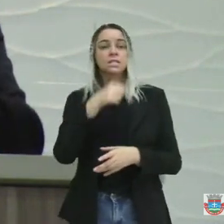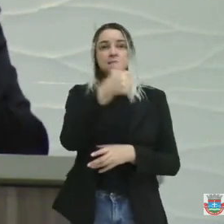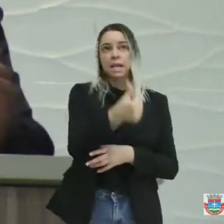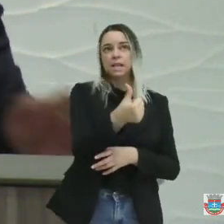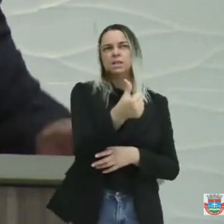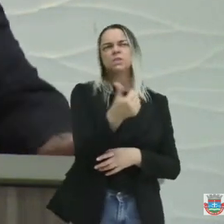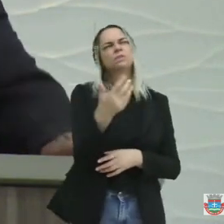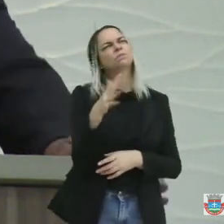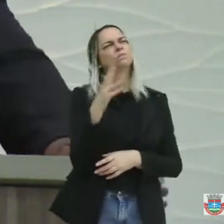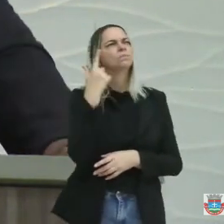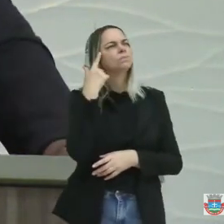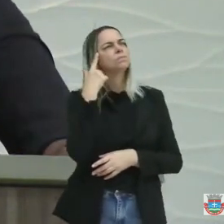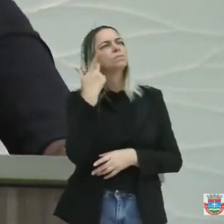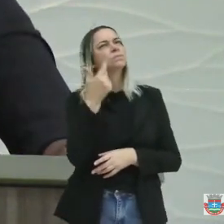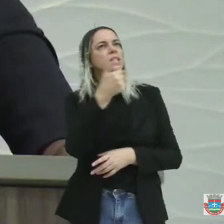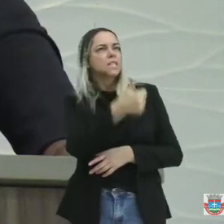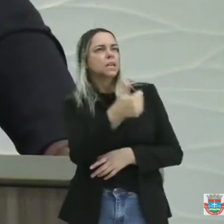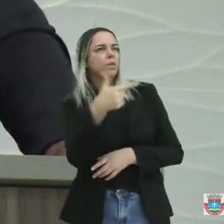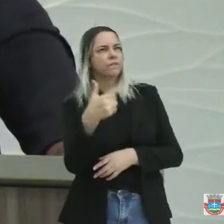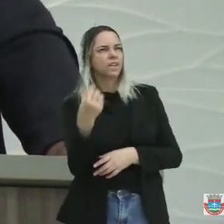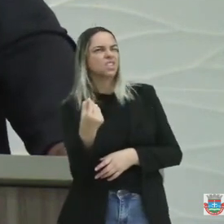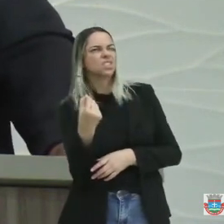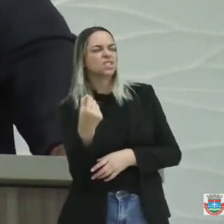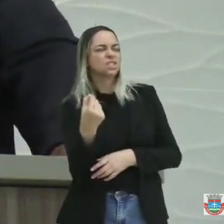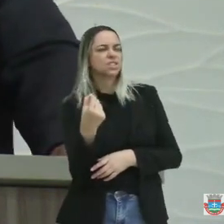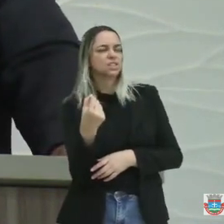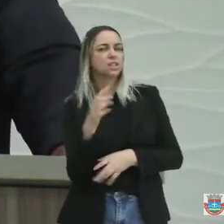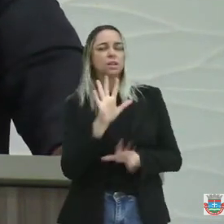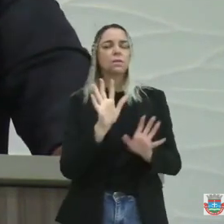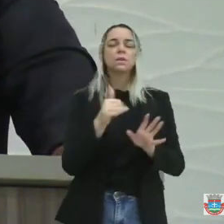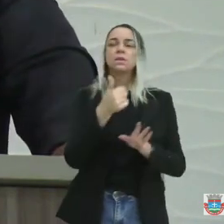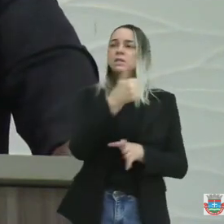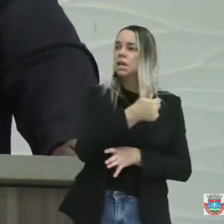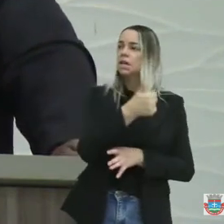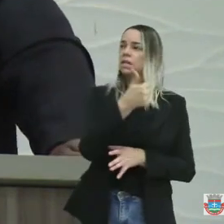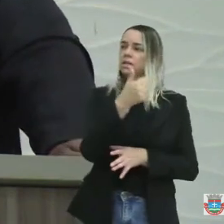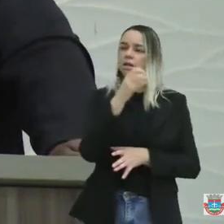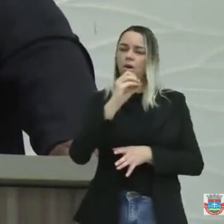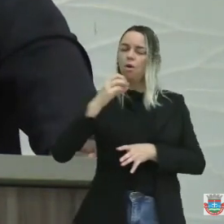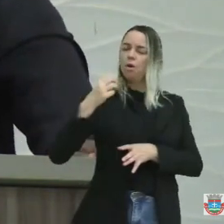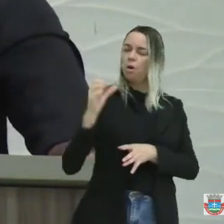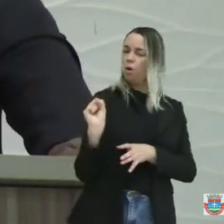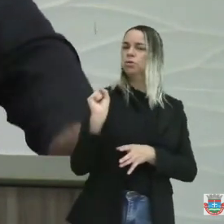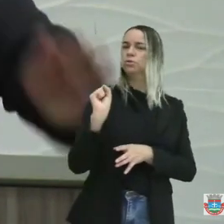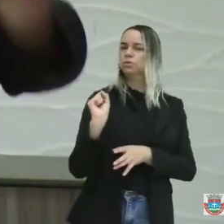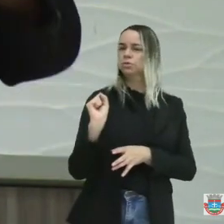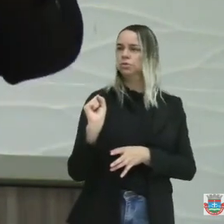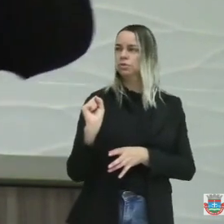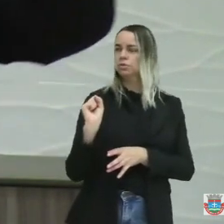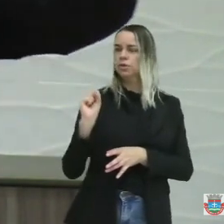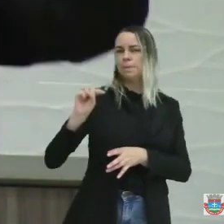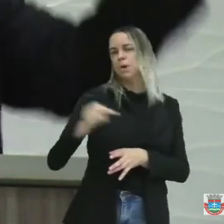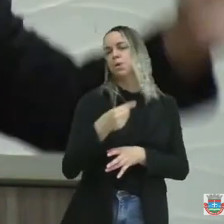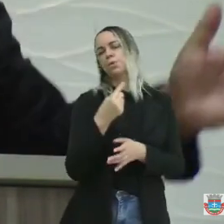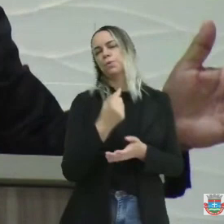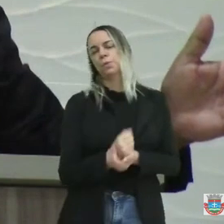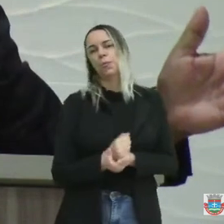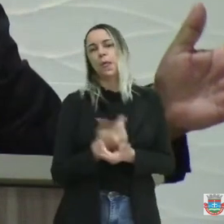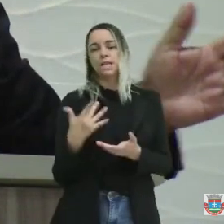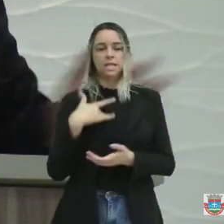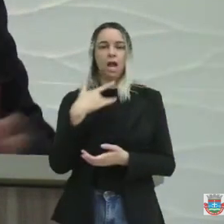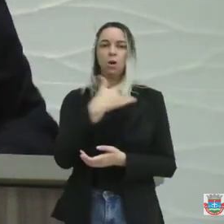160, deixa eu ver, 120. 128 mil cada vereador tem, sendo a metade para a